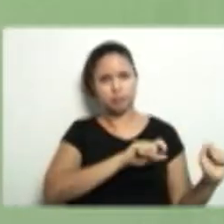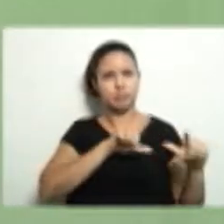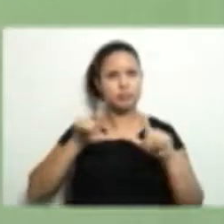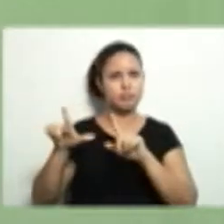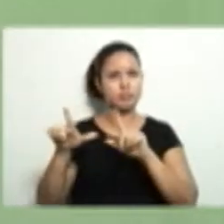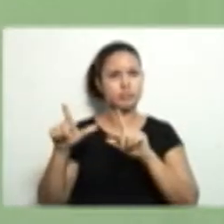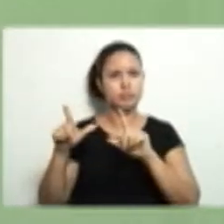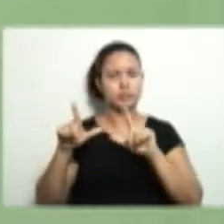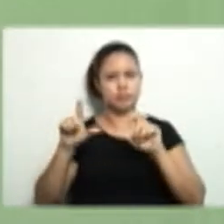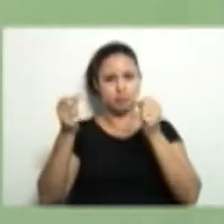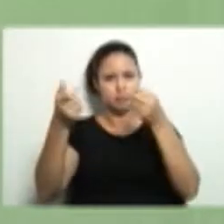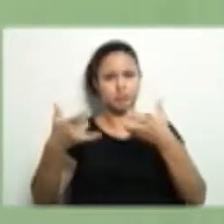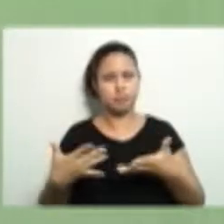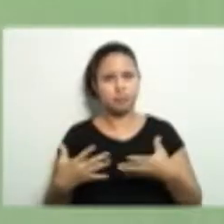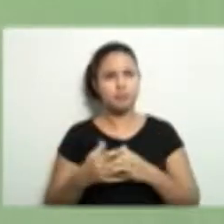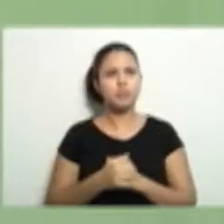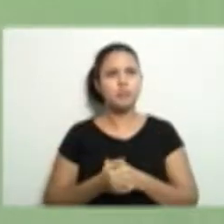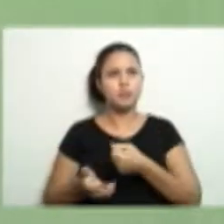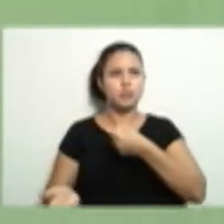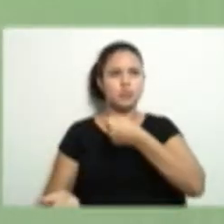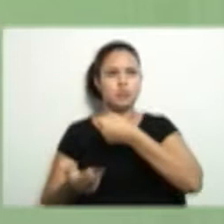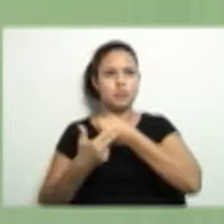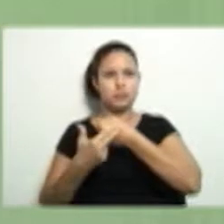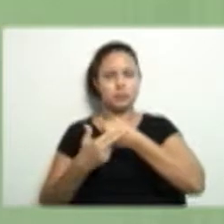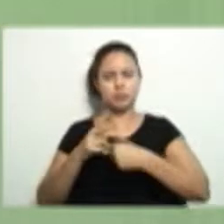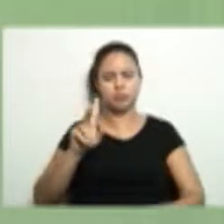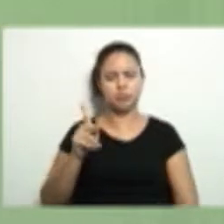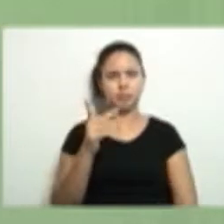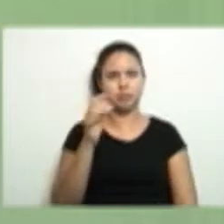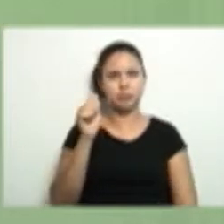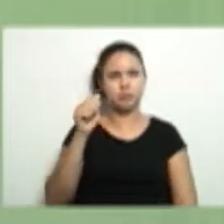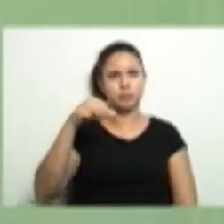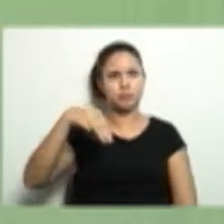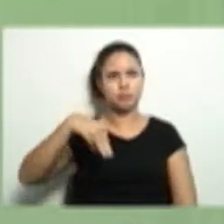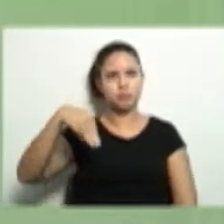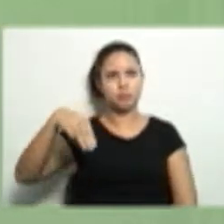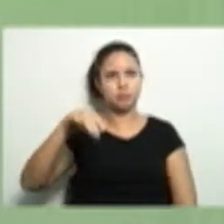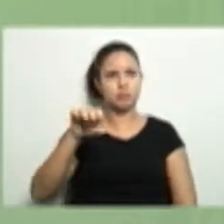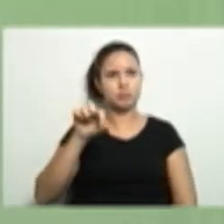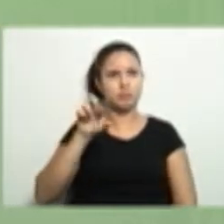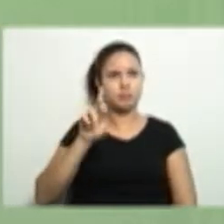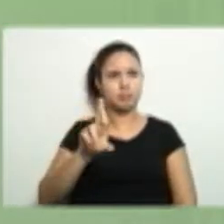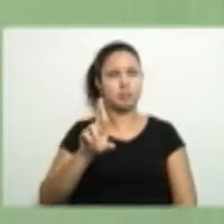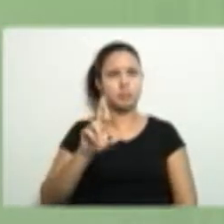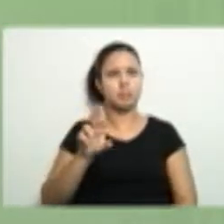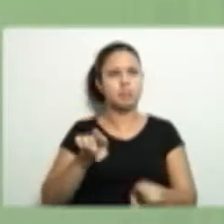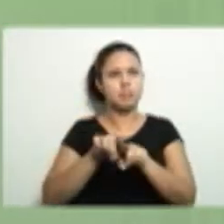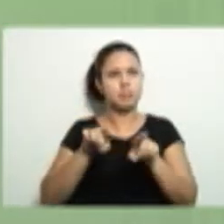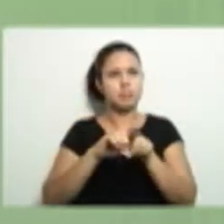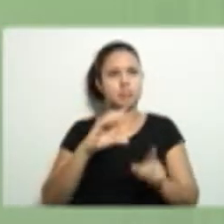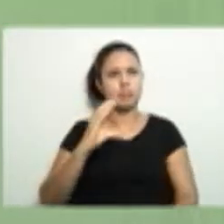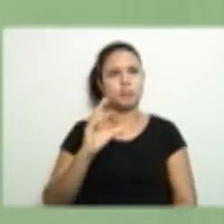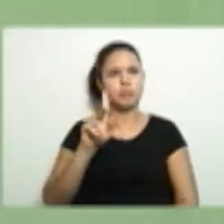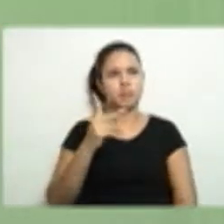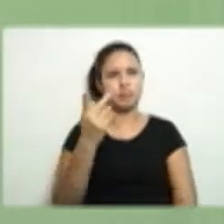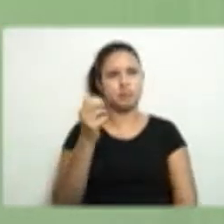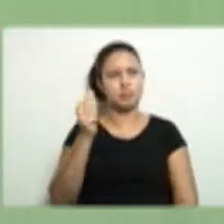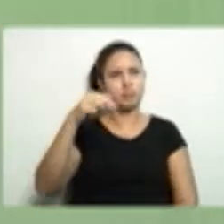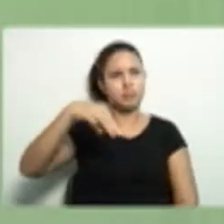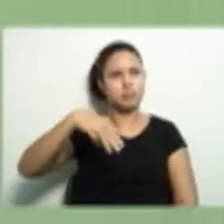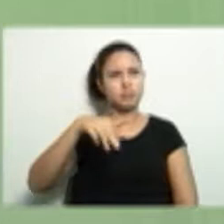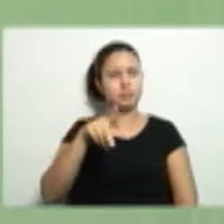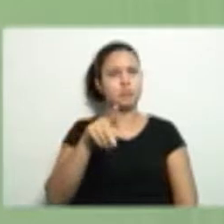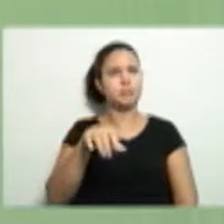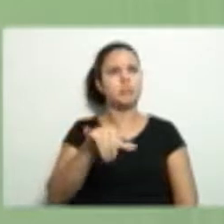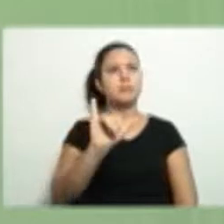Hammer e Champ, eles explicam que um processo é um grupo de atividades